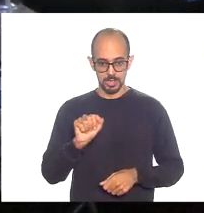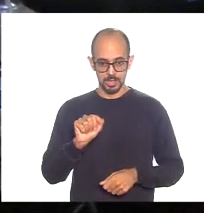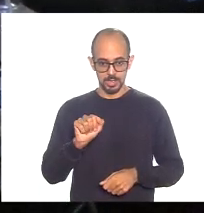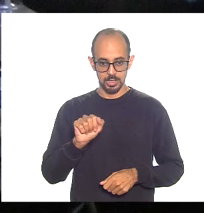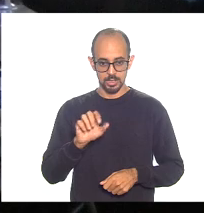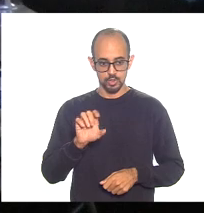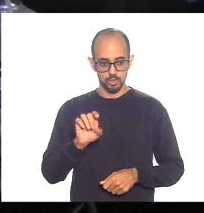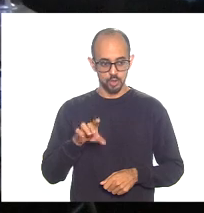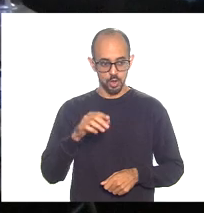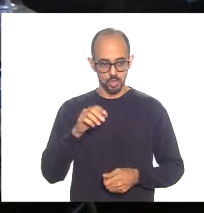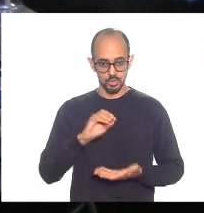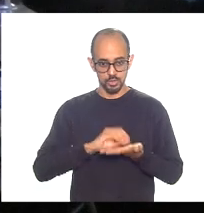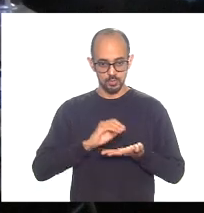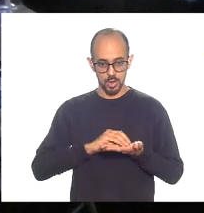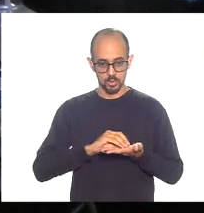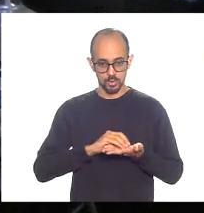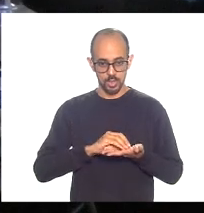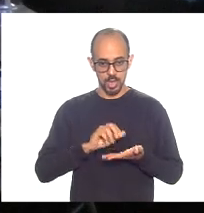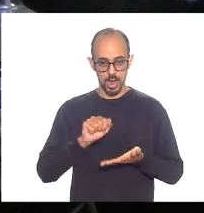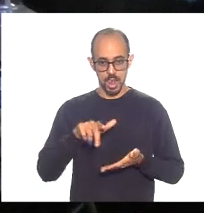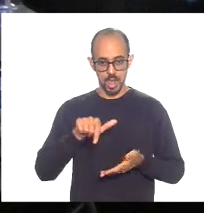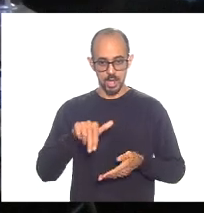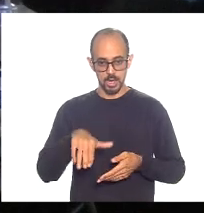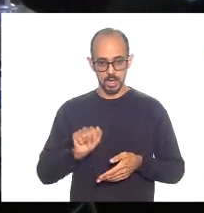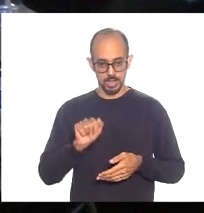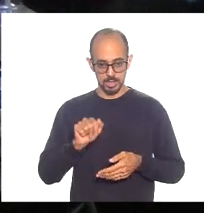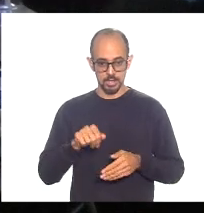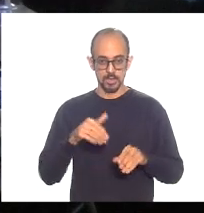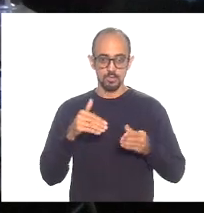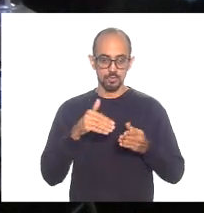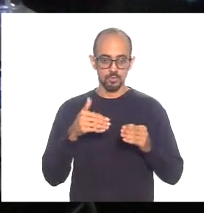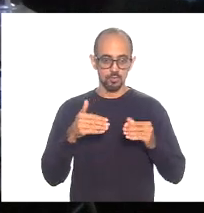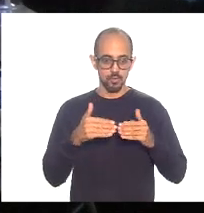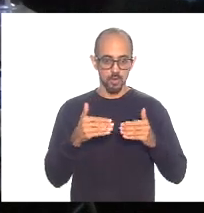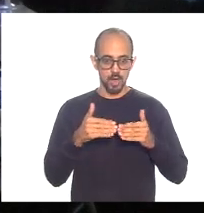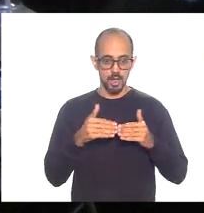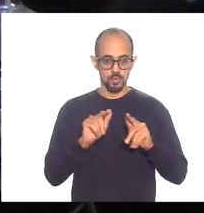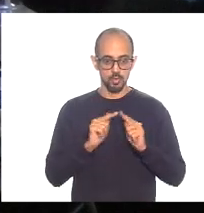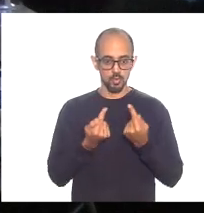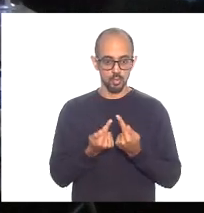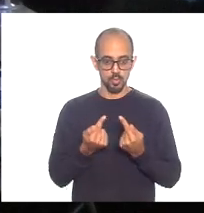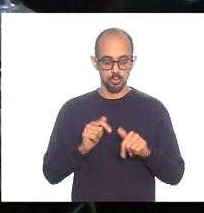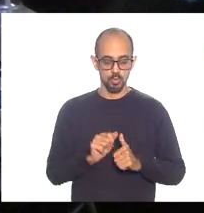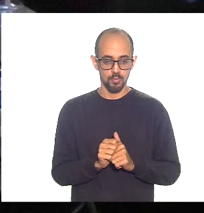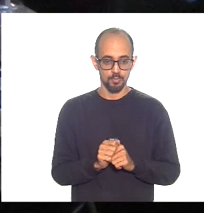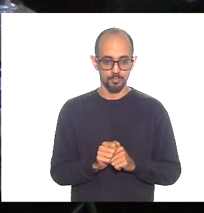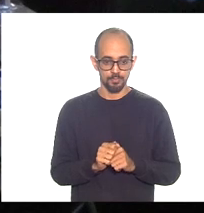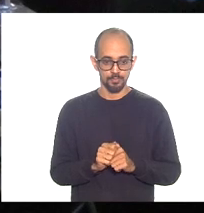vou chamar. Deputada Alana Passos, favorável no grupo.